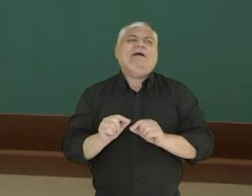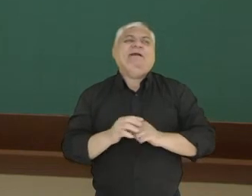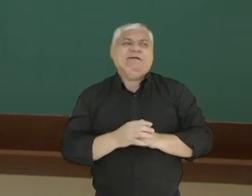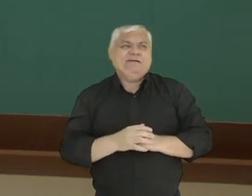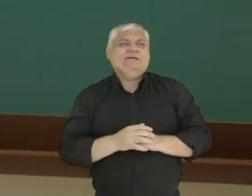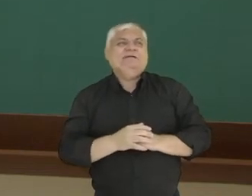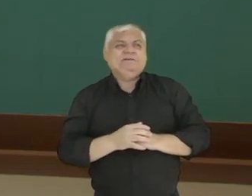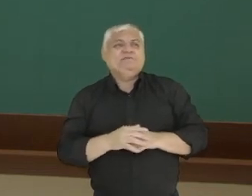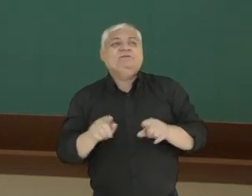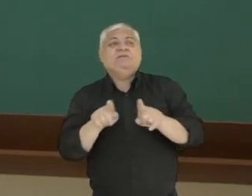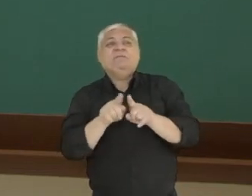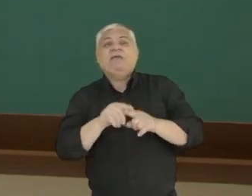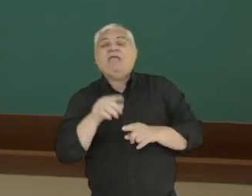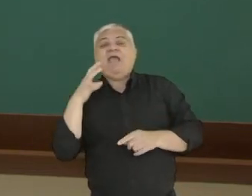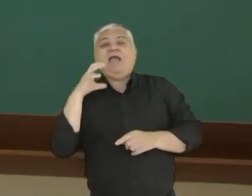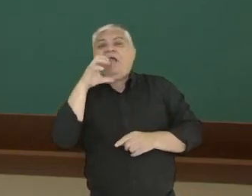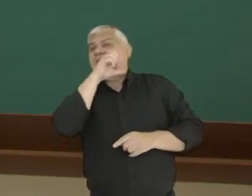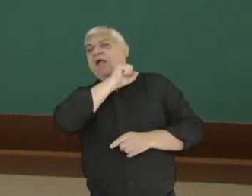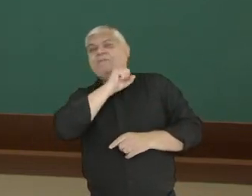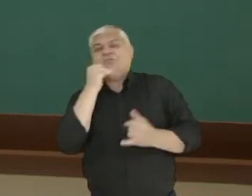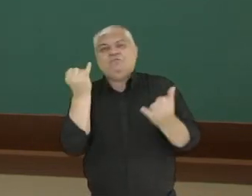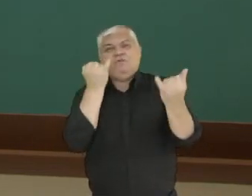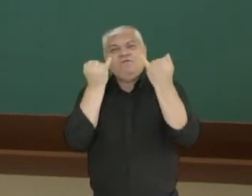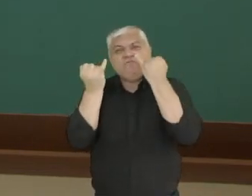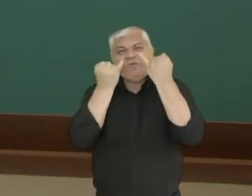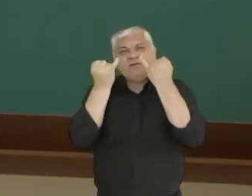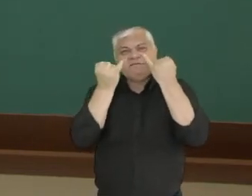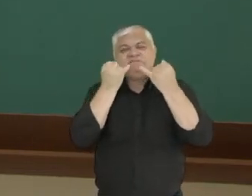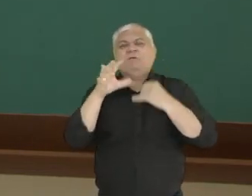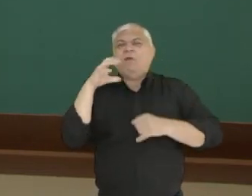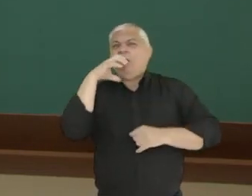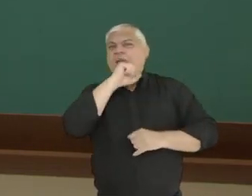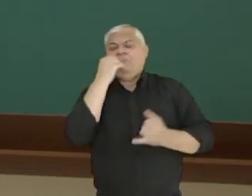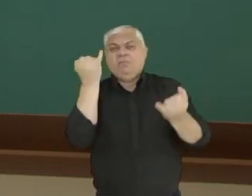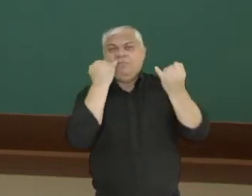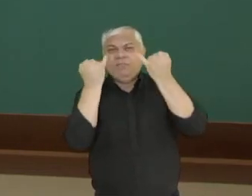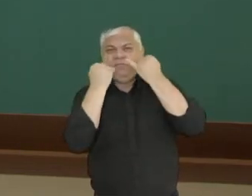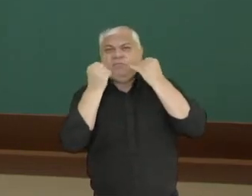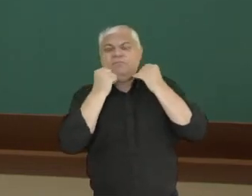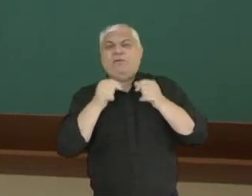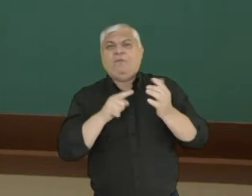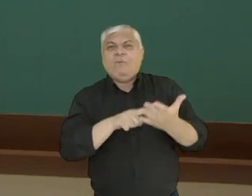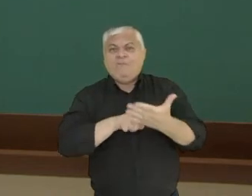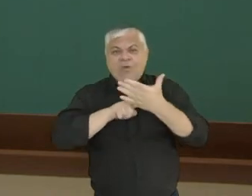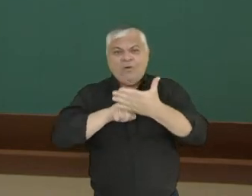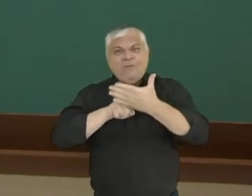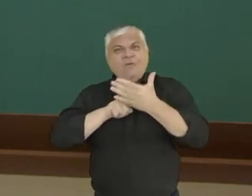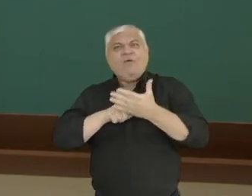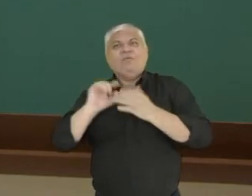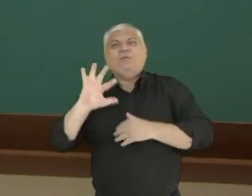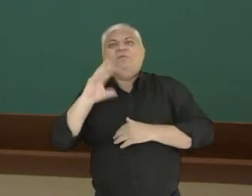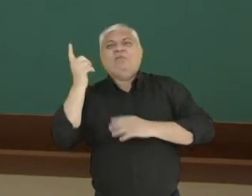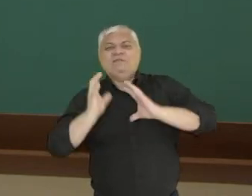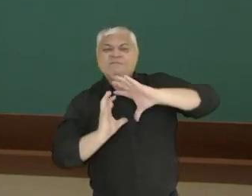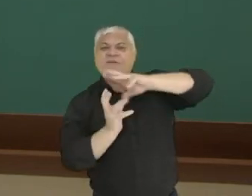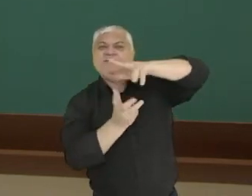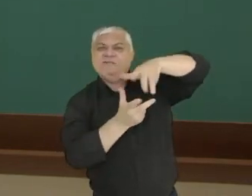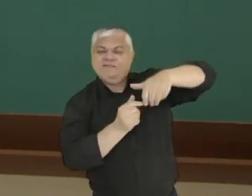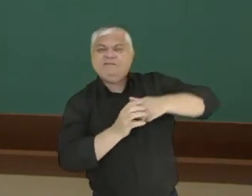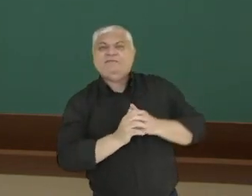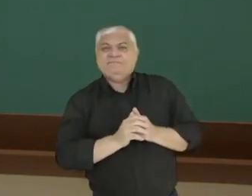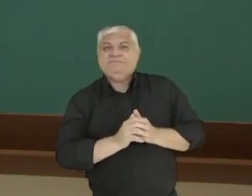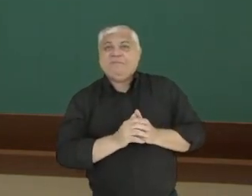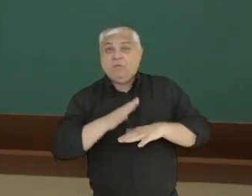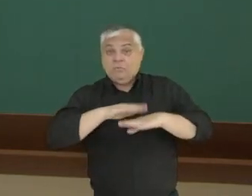da maior rapidez na disponibilização da informação aos tomadores de decisão. Quer dizer que aos